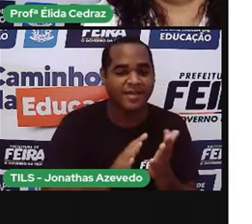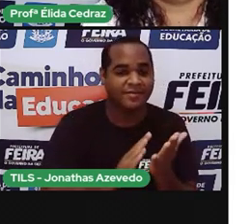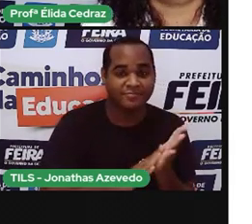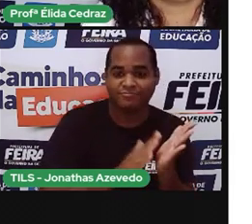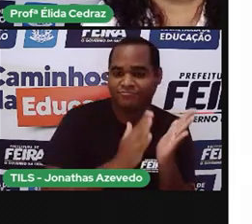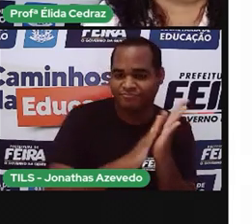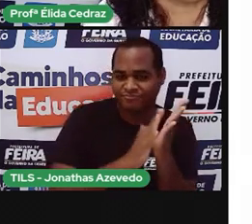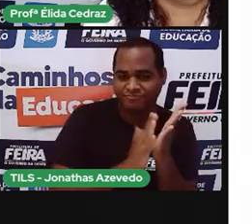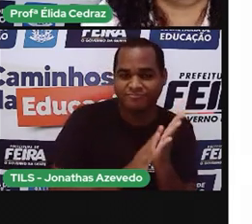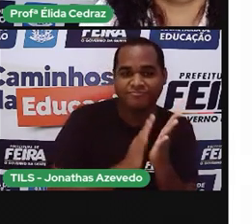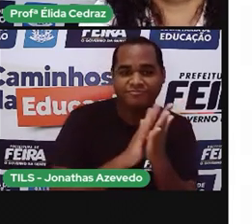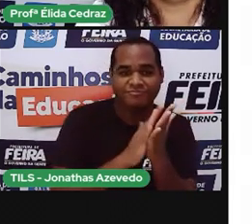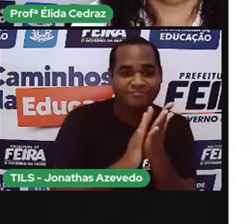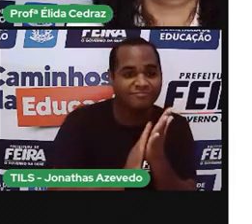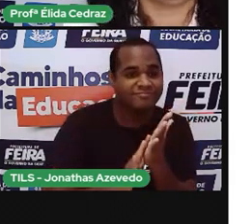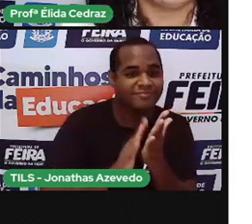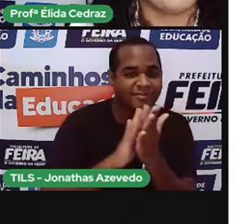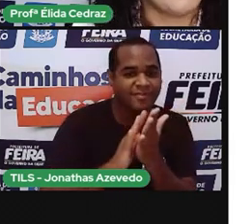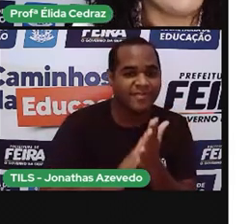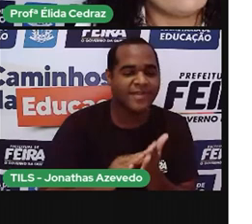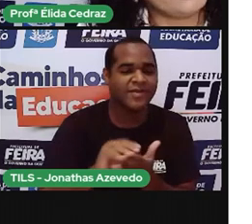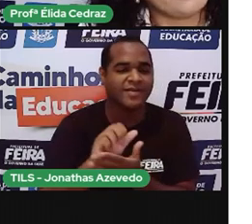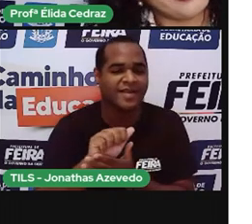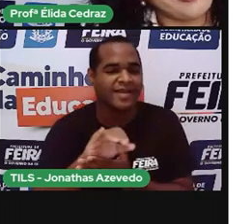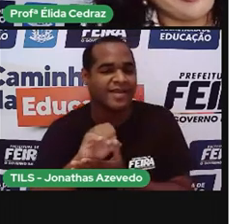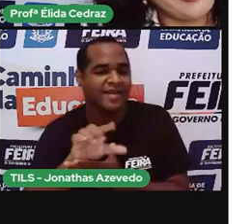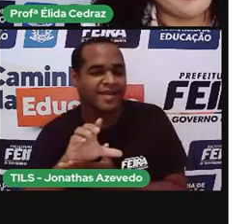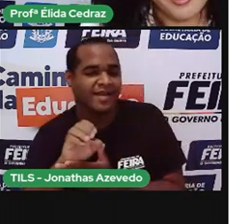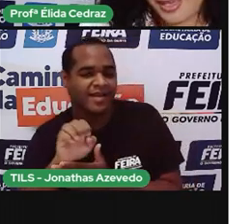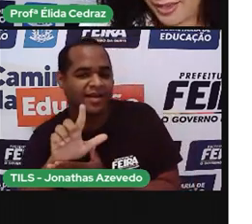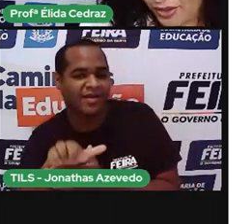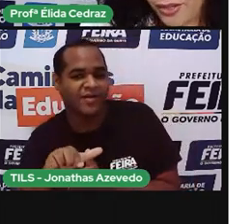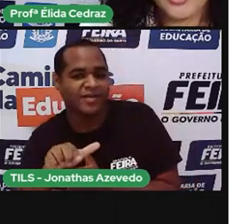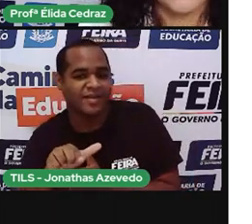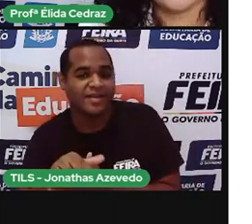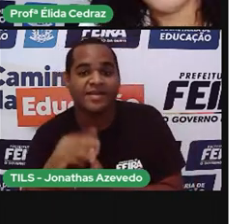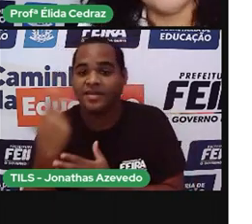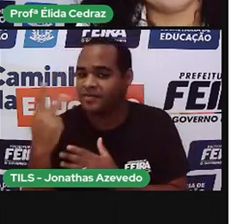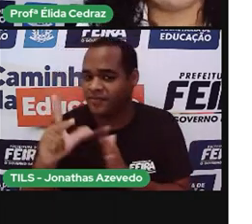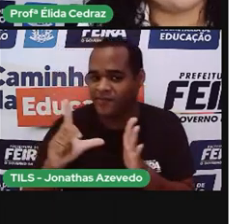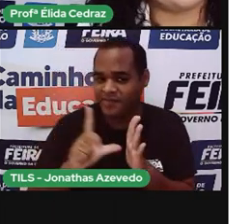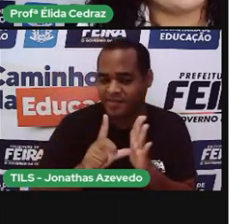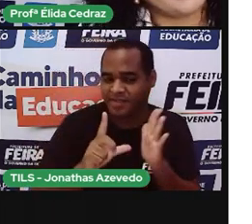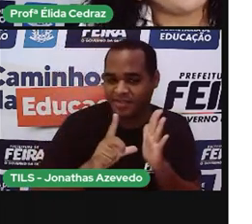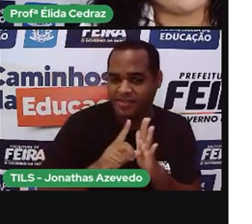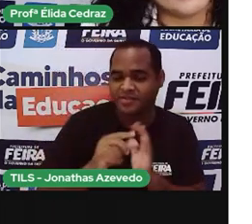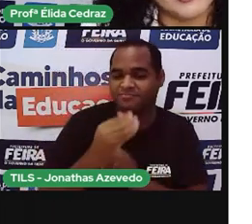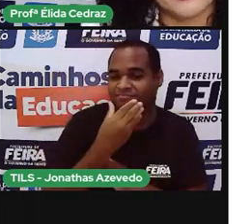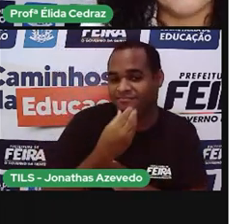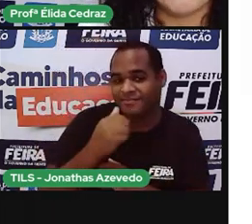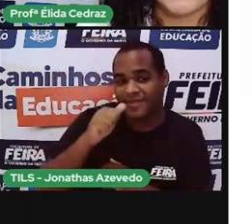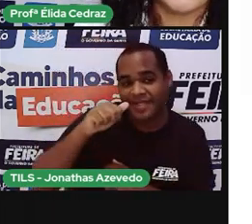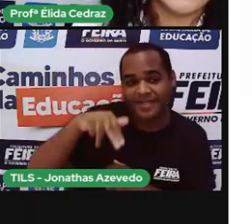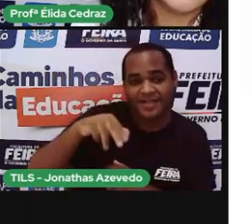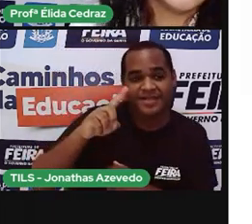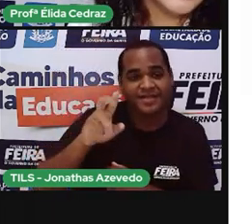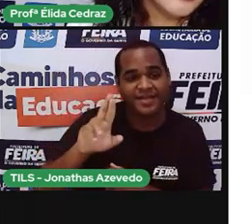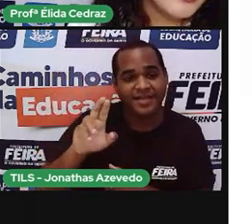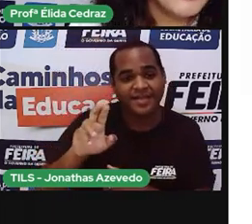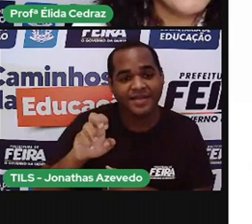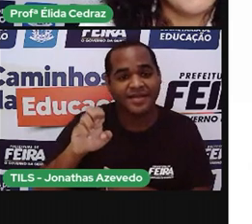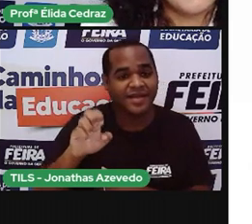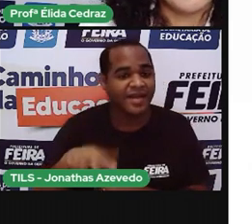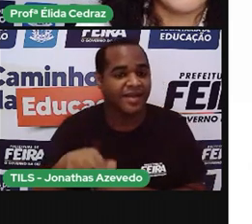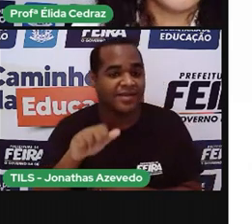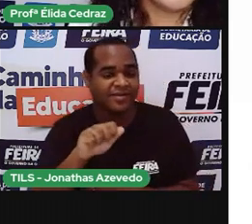teleco, tamborim, ai olé, ai olé. Foi na loja do Mestre